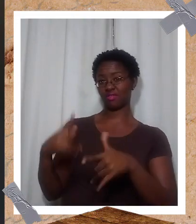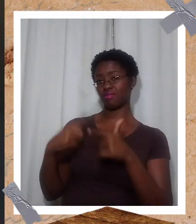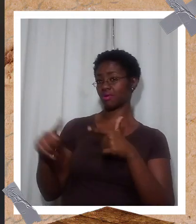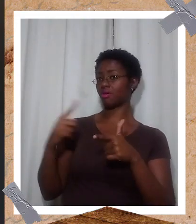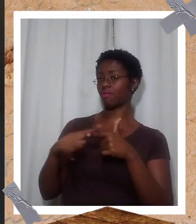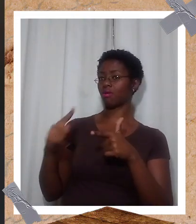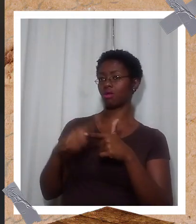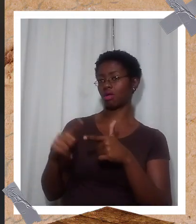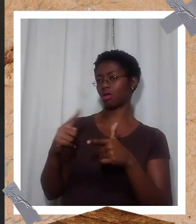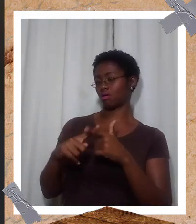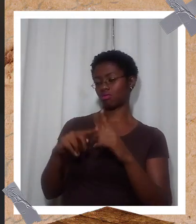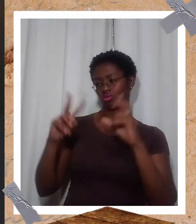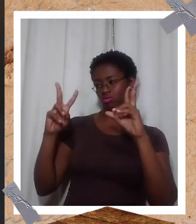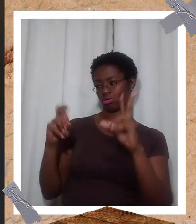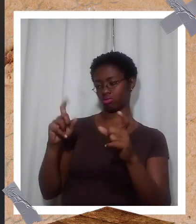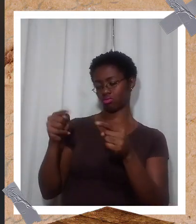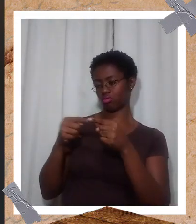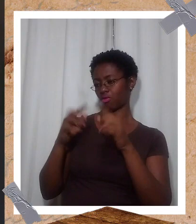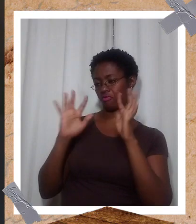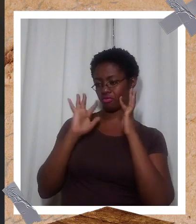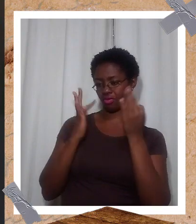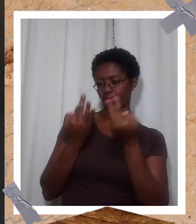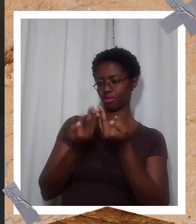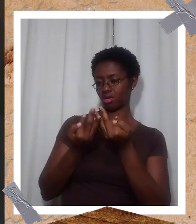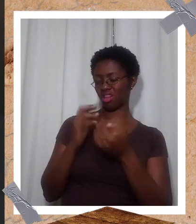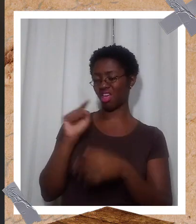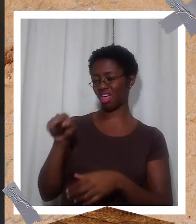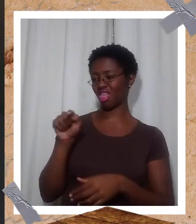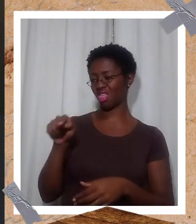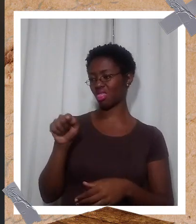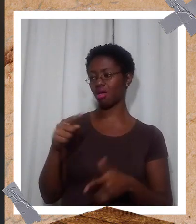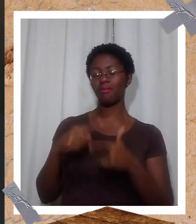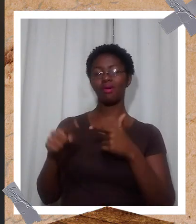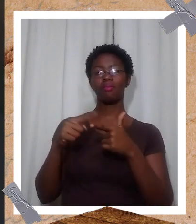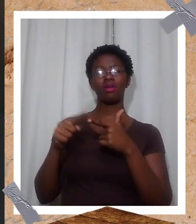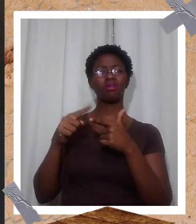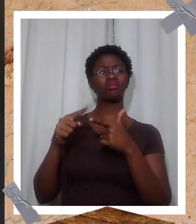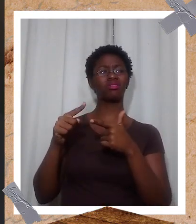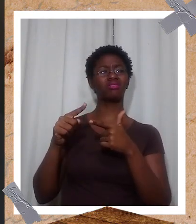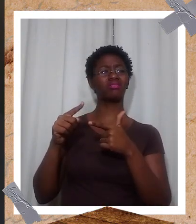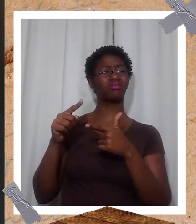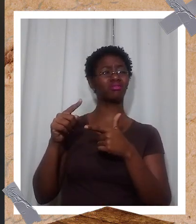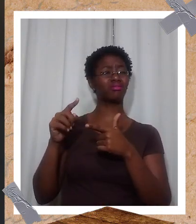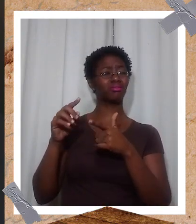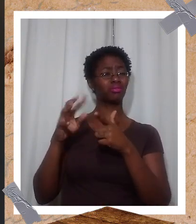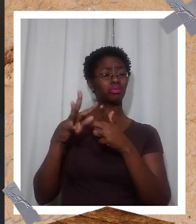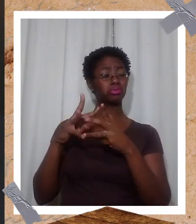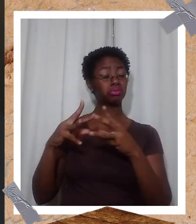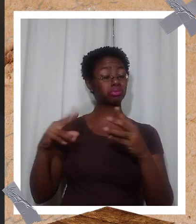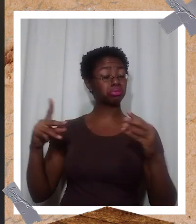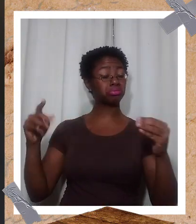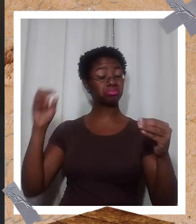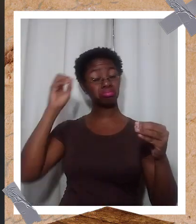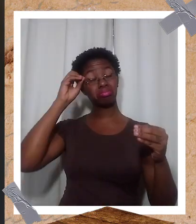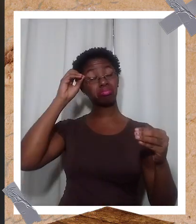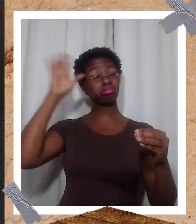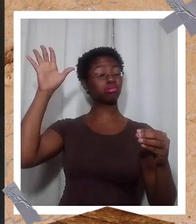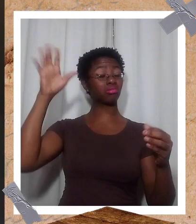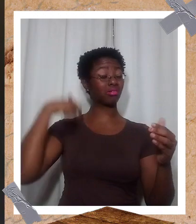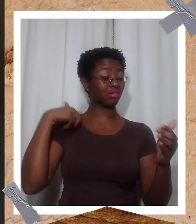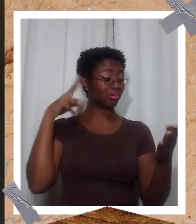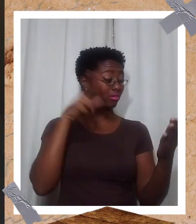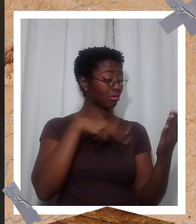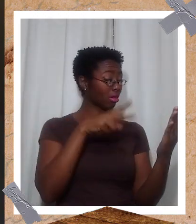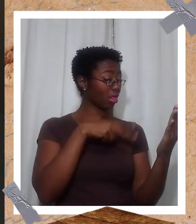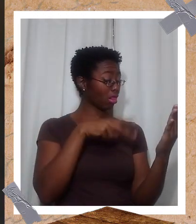cunho familiar, naquele momento ali, aqueles problemas eram esquecidos, eu ficava imerso ali no universo